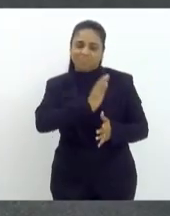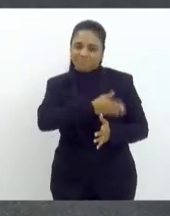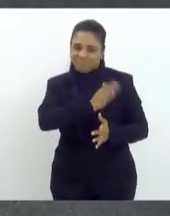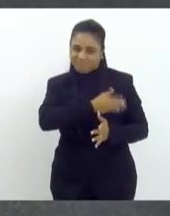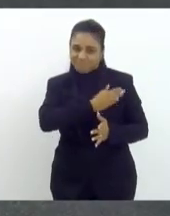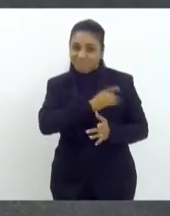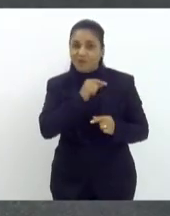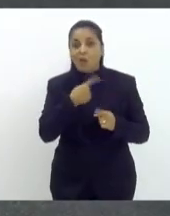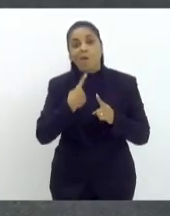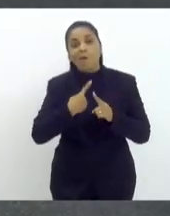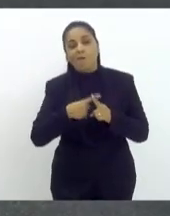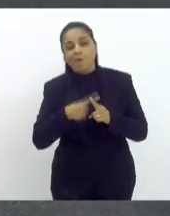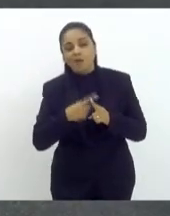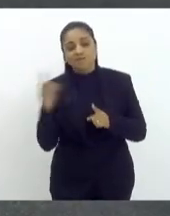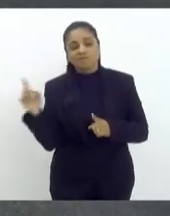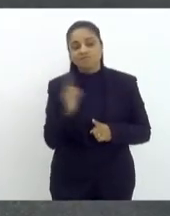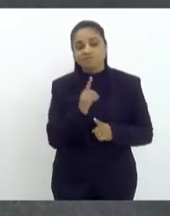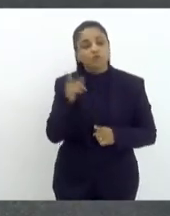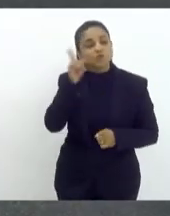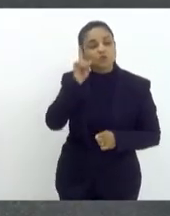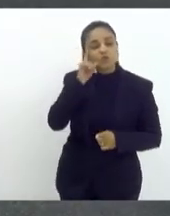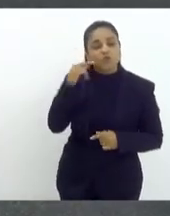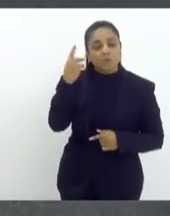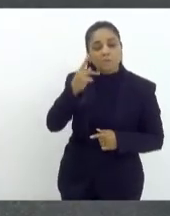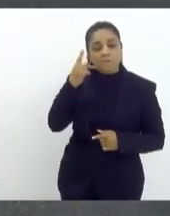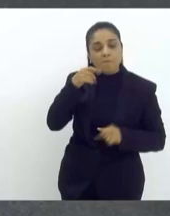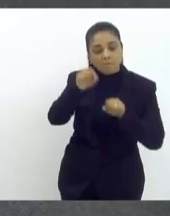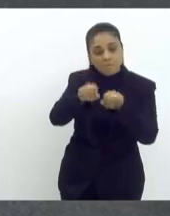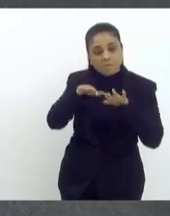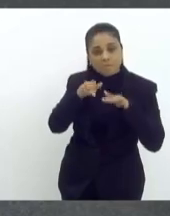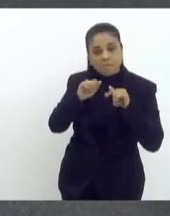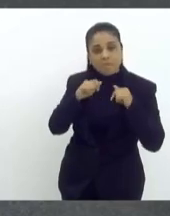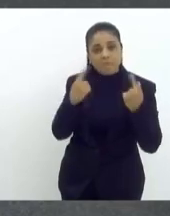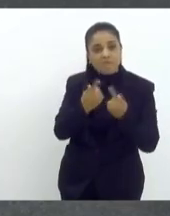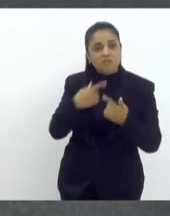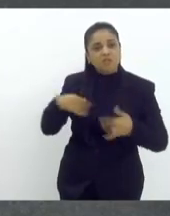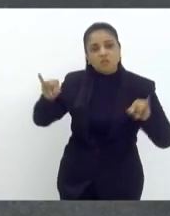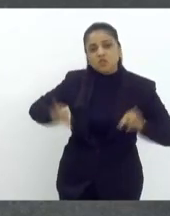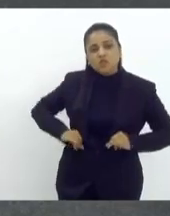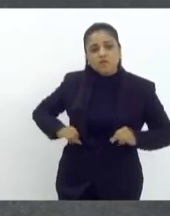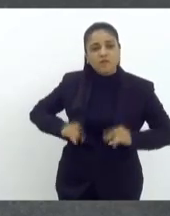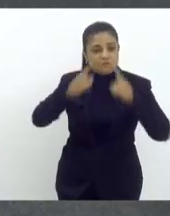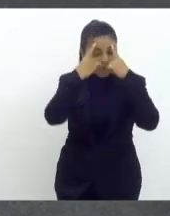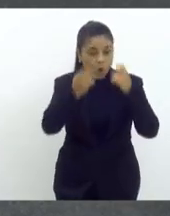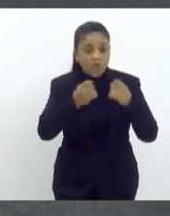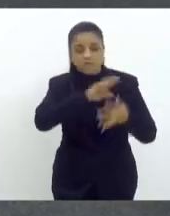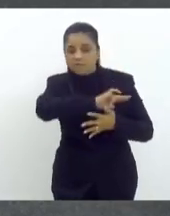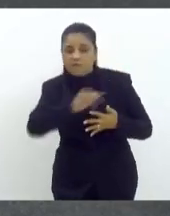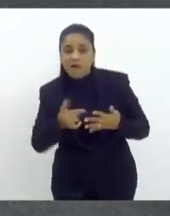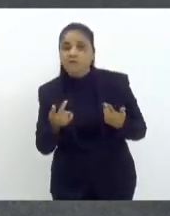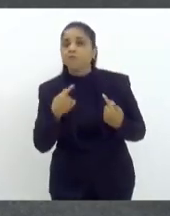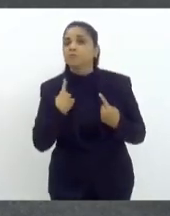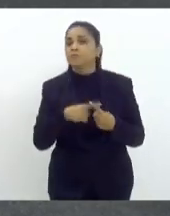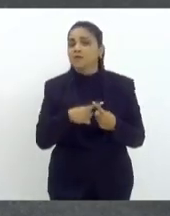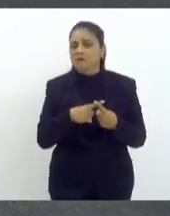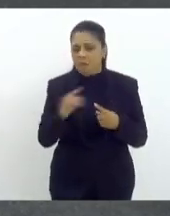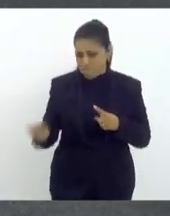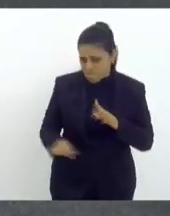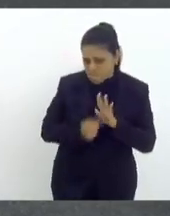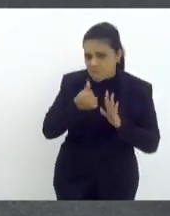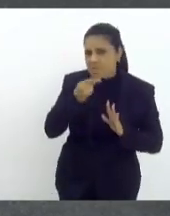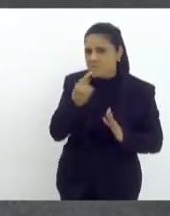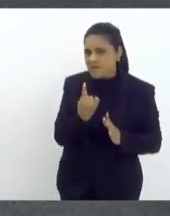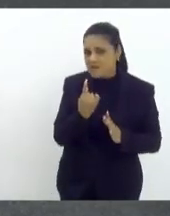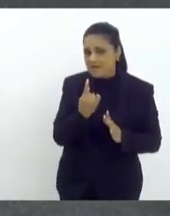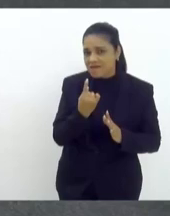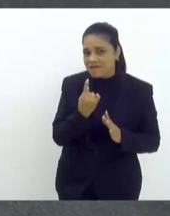por que que nós viemos aqui todos os dias para esse Parlamento sofrer todo tipo de violência a gente quer ser a primeira tia